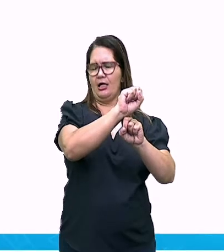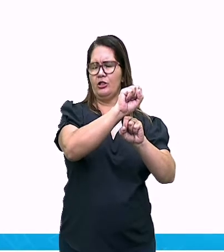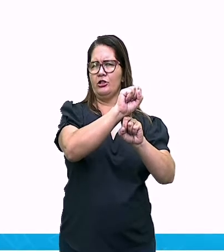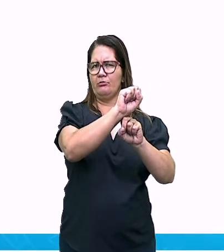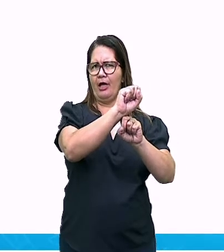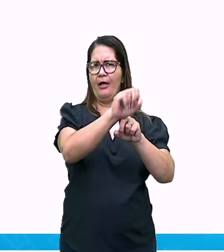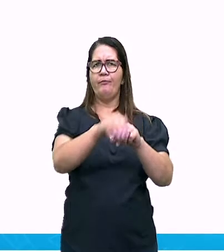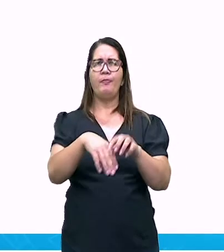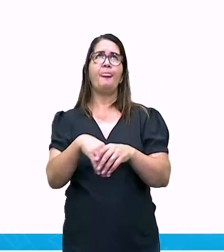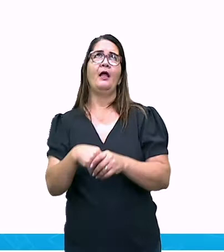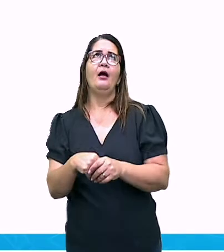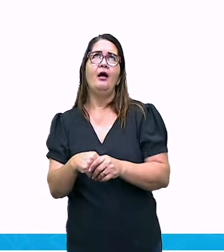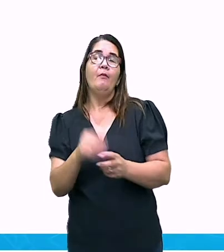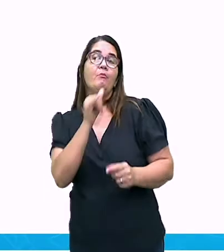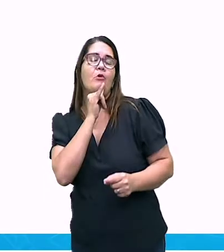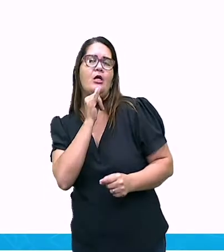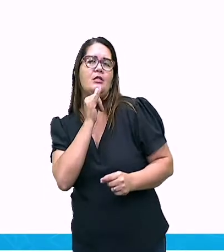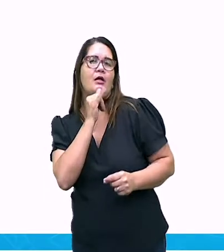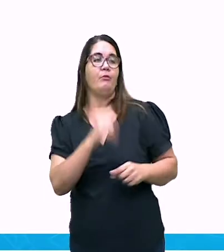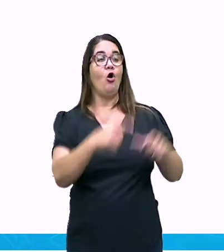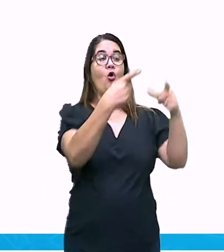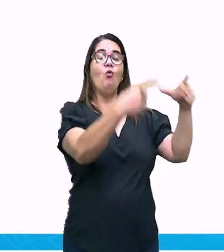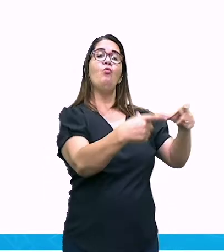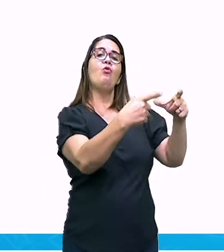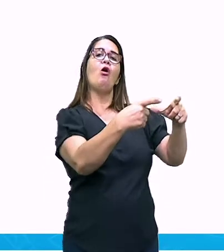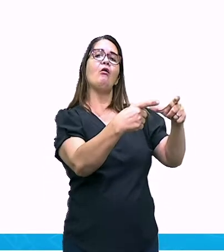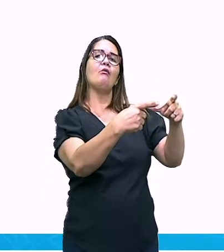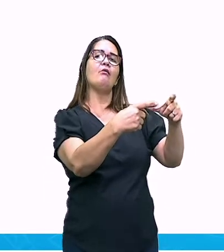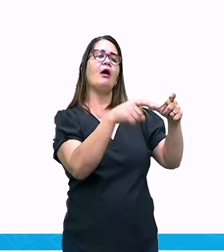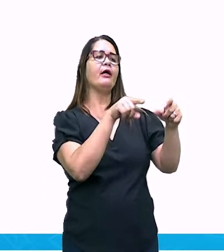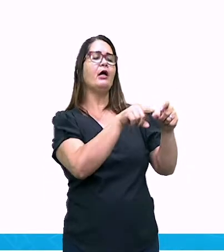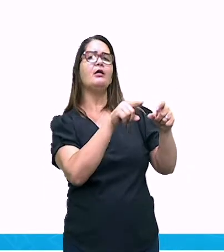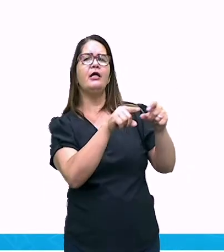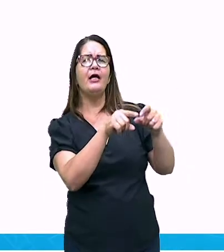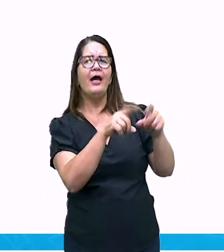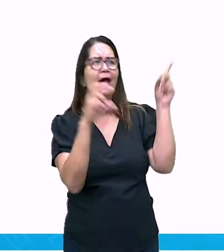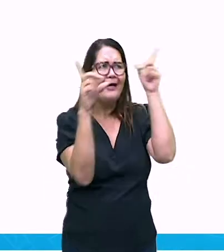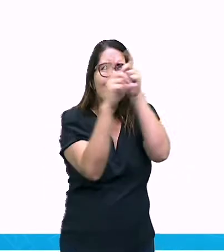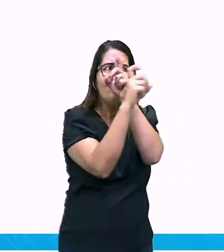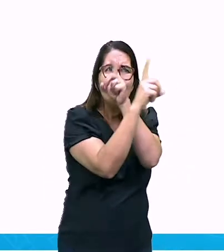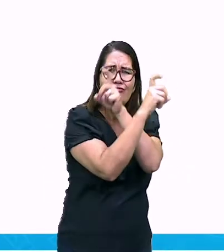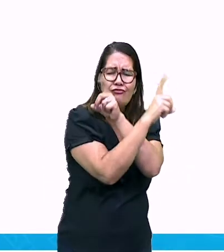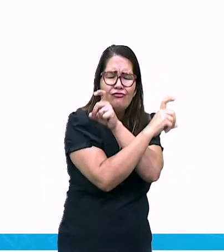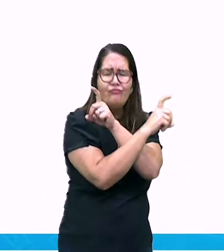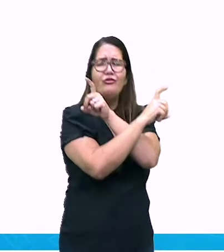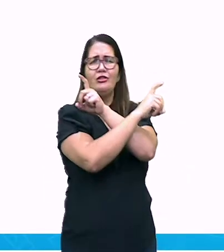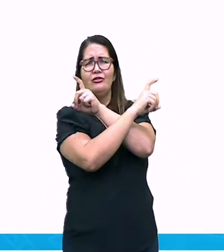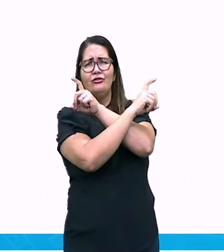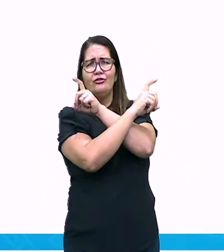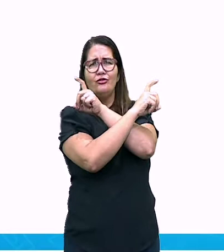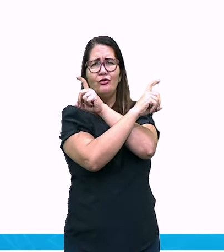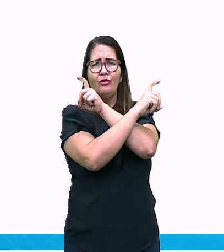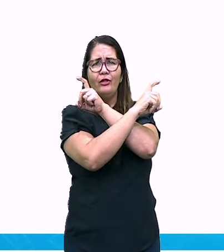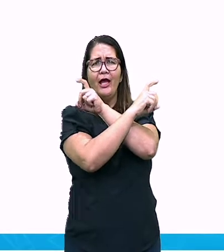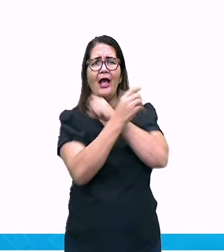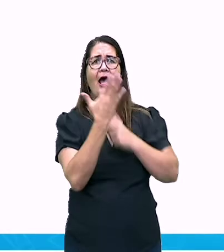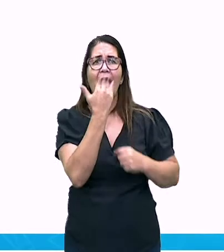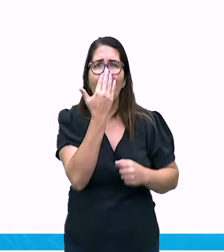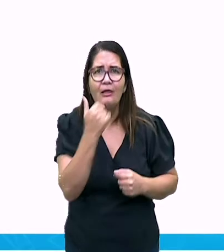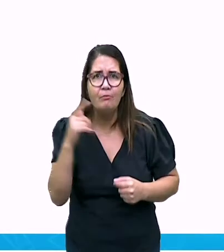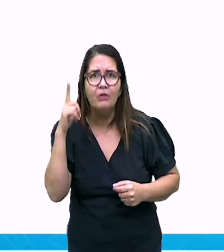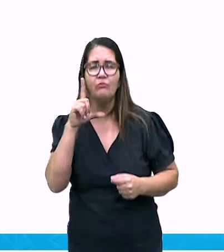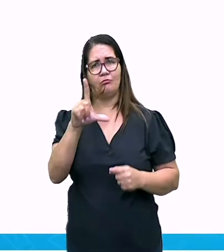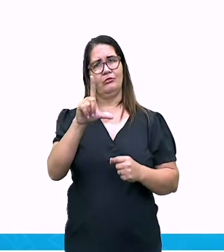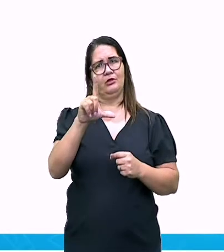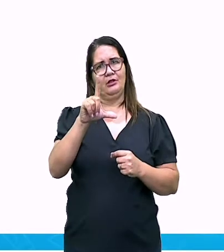conseguir alimento, por exemplo, essa era a maior preocupação das pessoas. Assim, boa parte dos